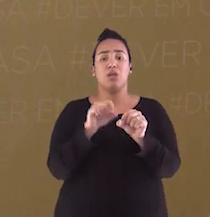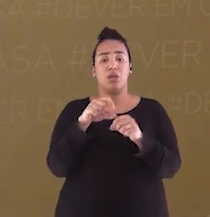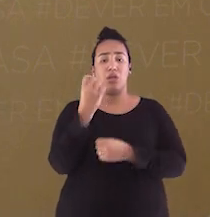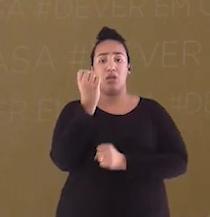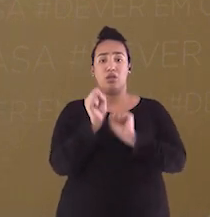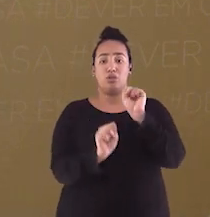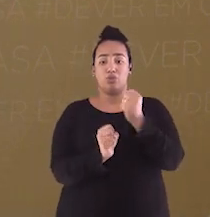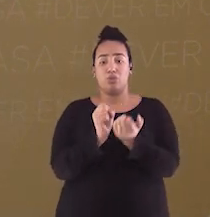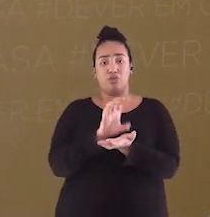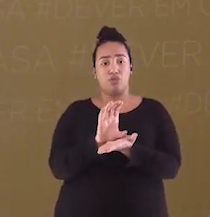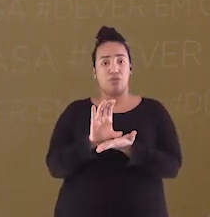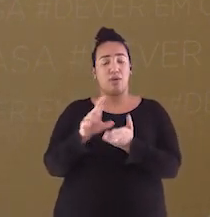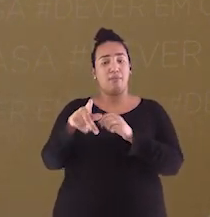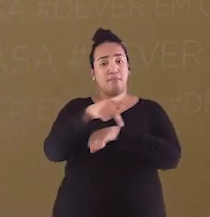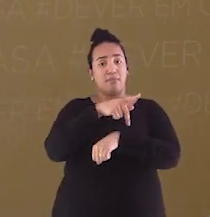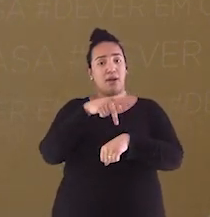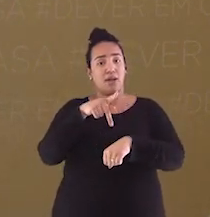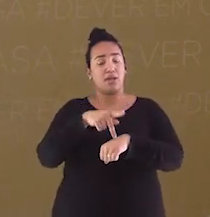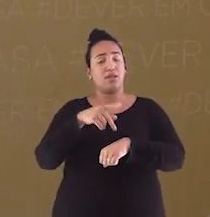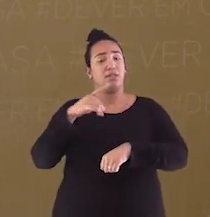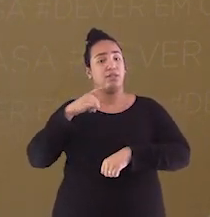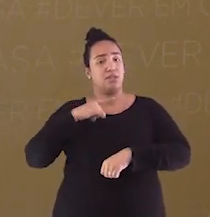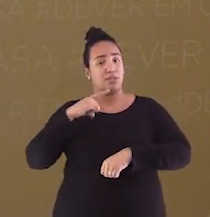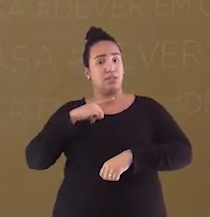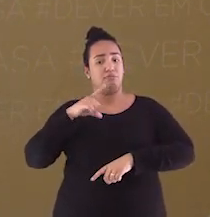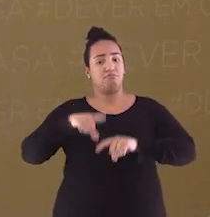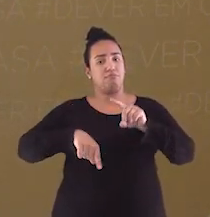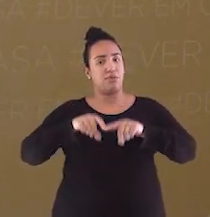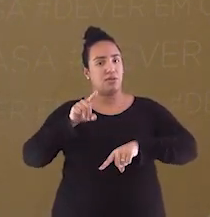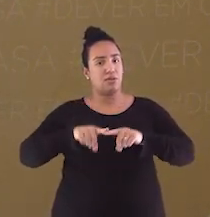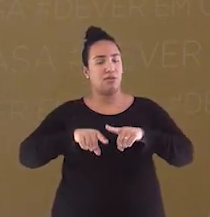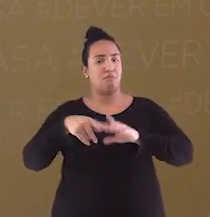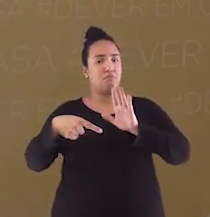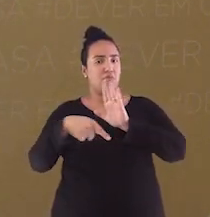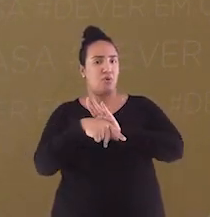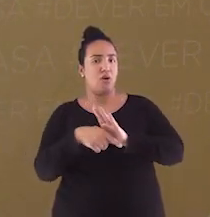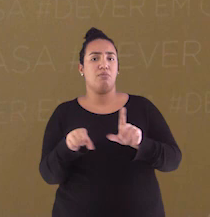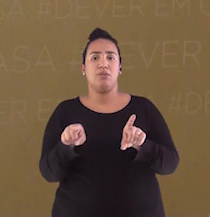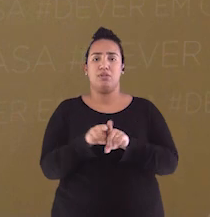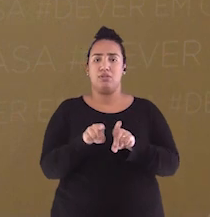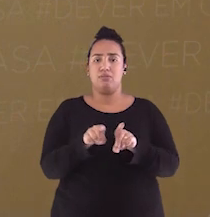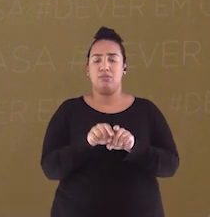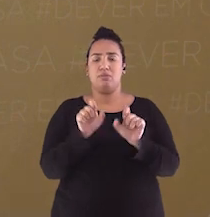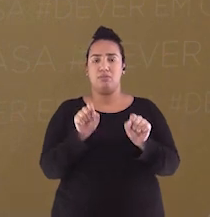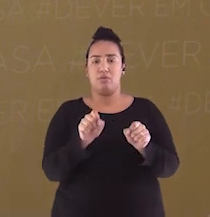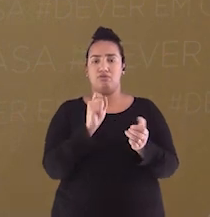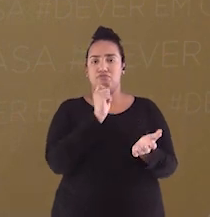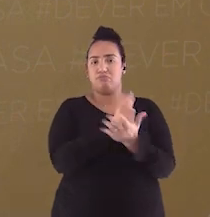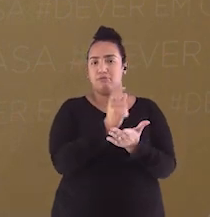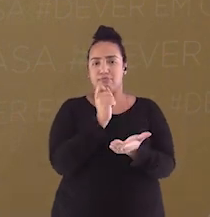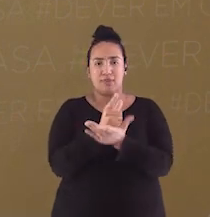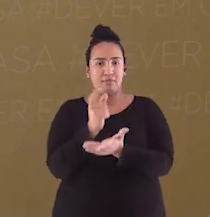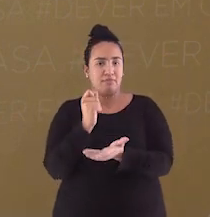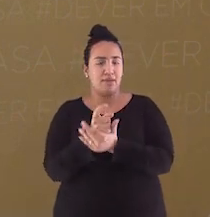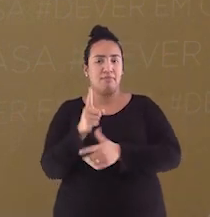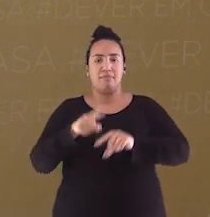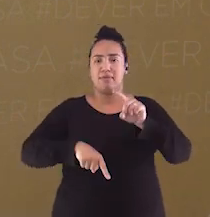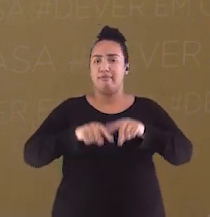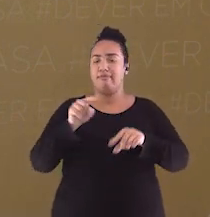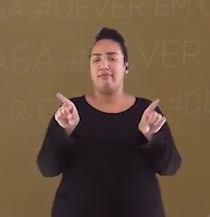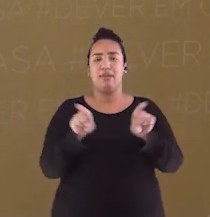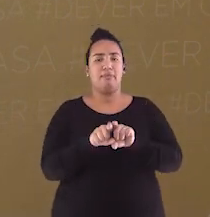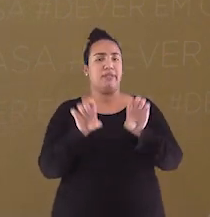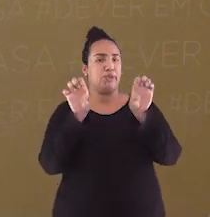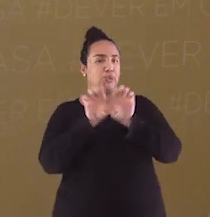em países com mão de obra especializada e grande mercado consumidor de seus produtos, além de infraestrutura